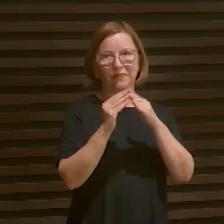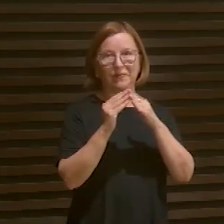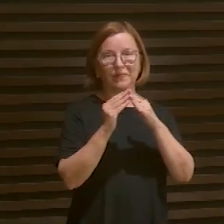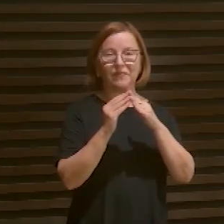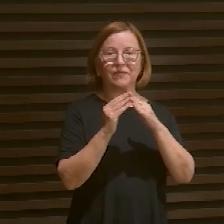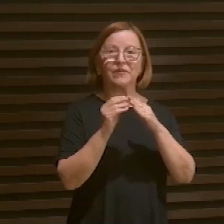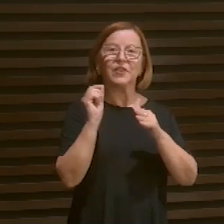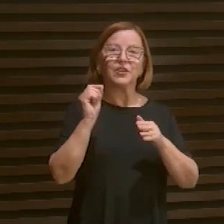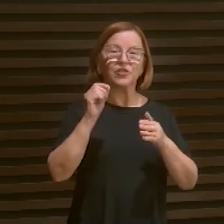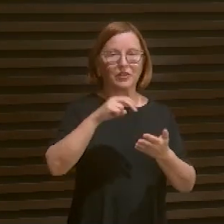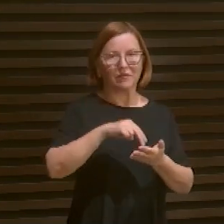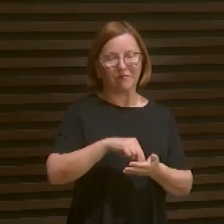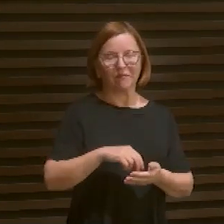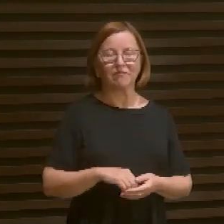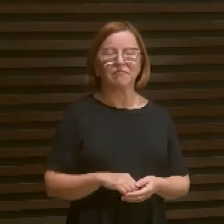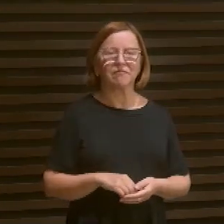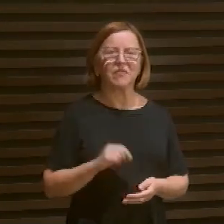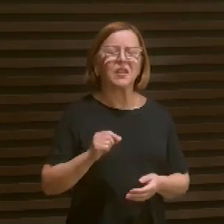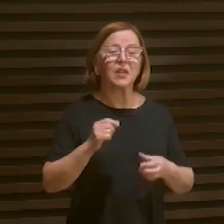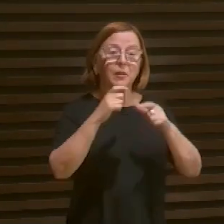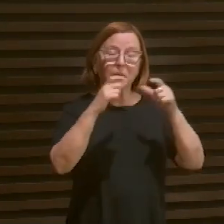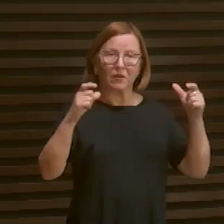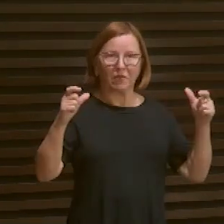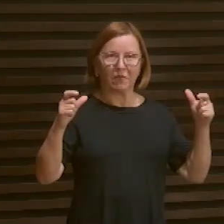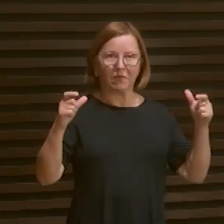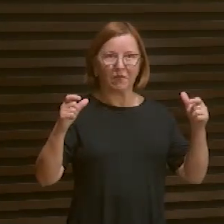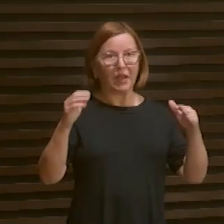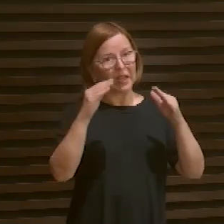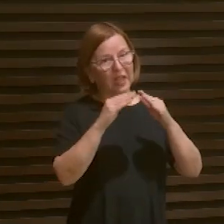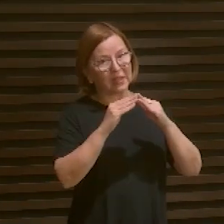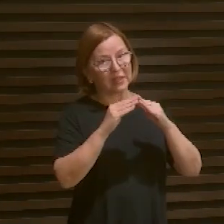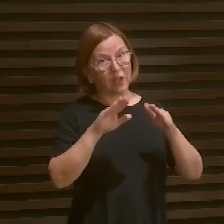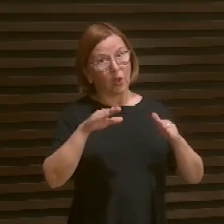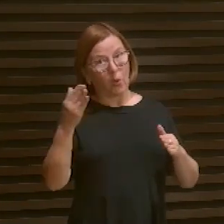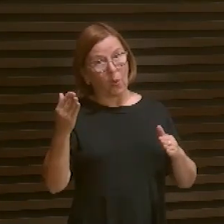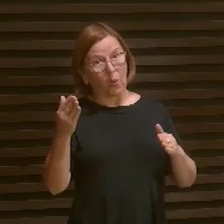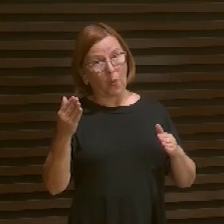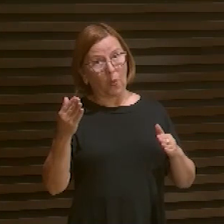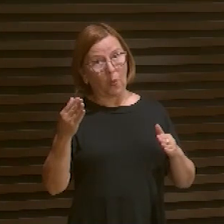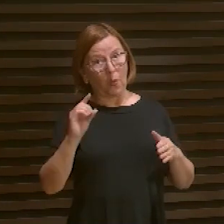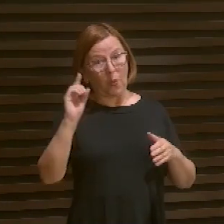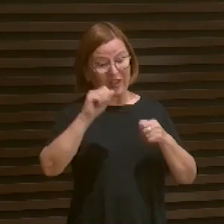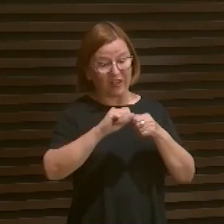Quem é maior? A casa ou o arquiteto da casa?